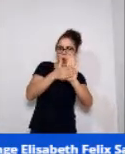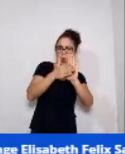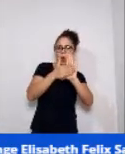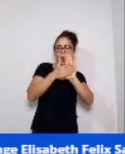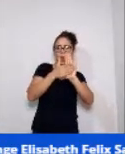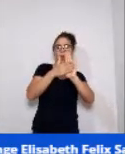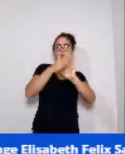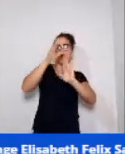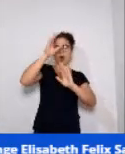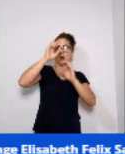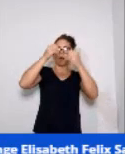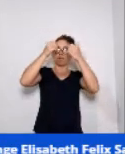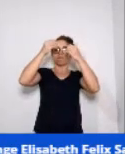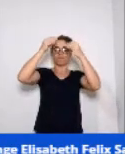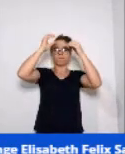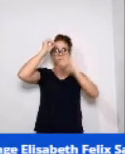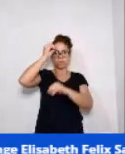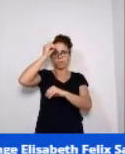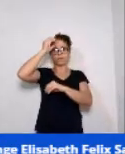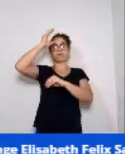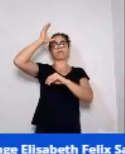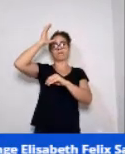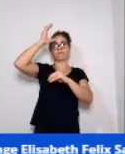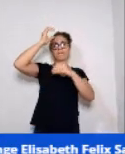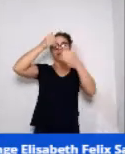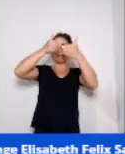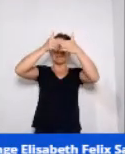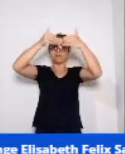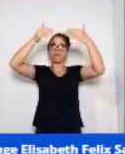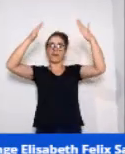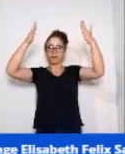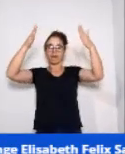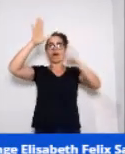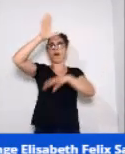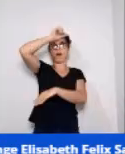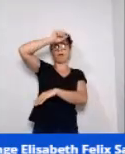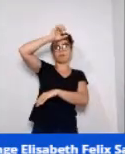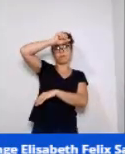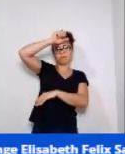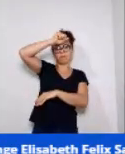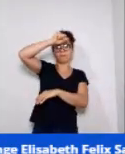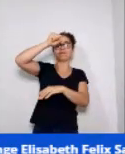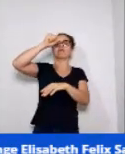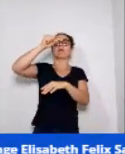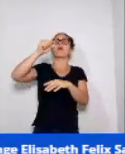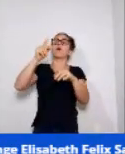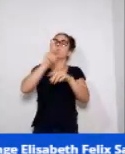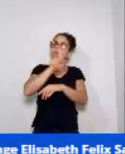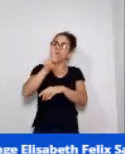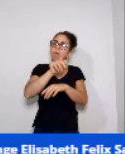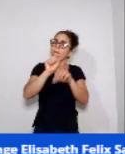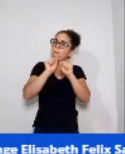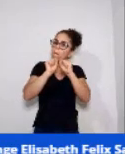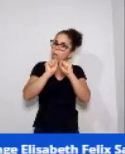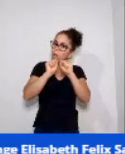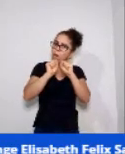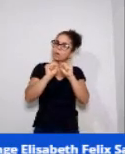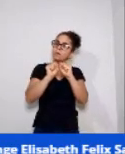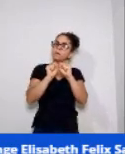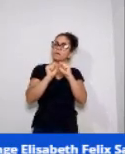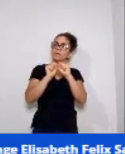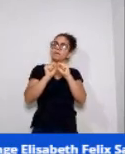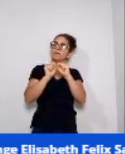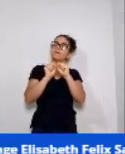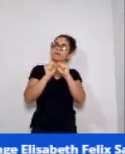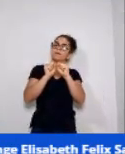O documento tem por objetivo proporcionar um direcionamento para que os professores possam, munidos, né, dos seus